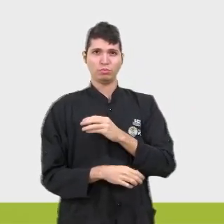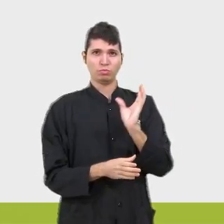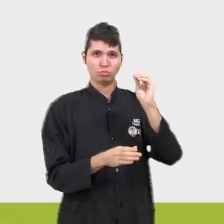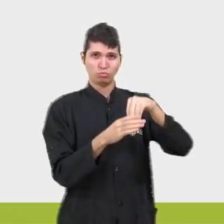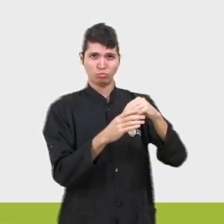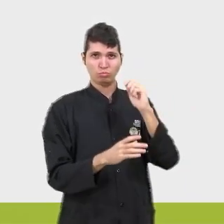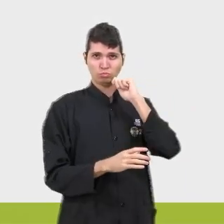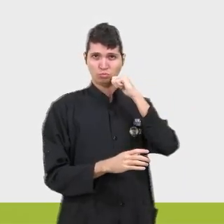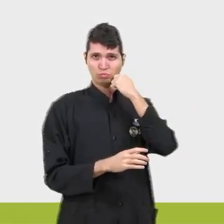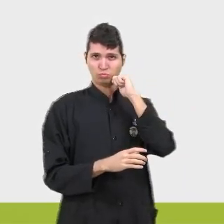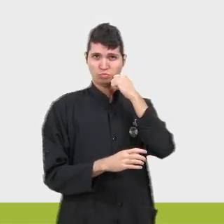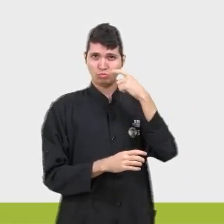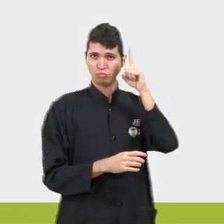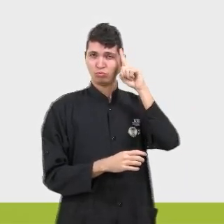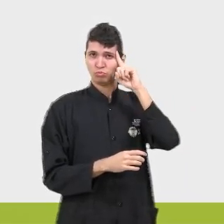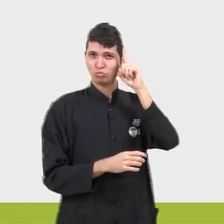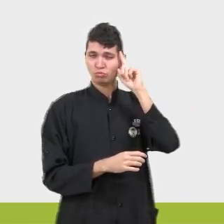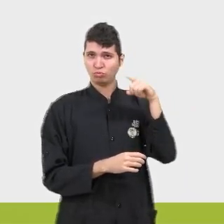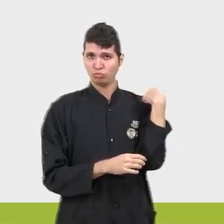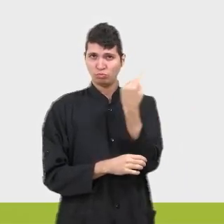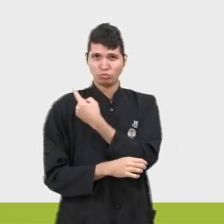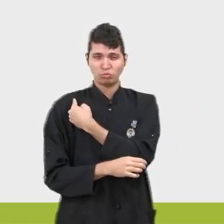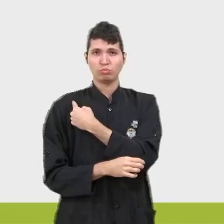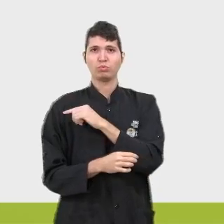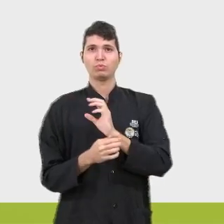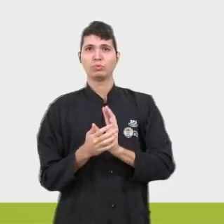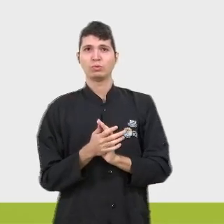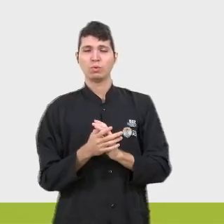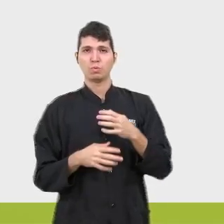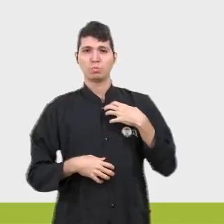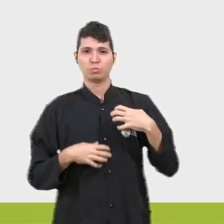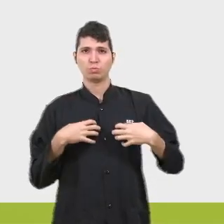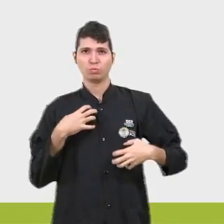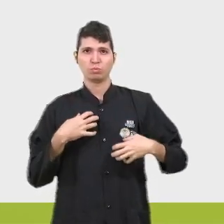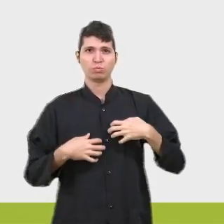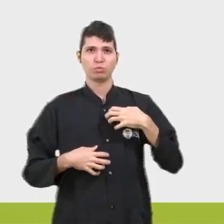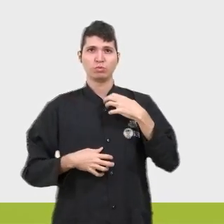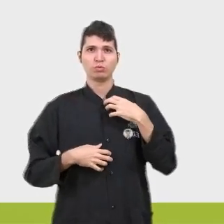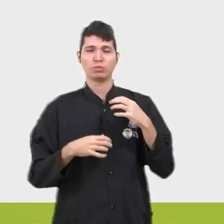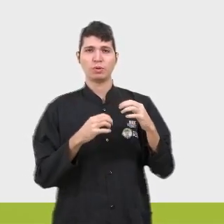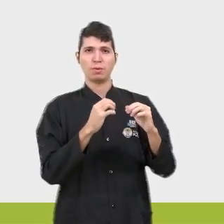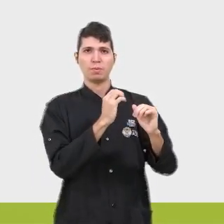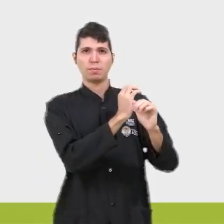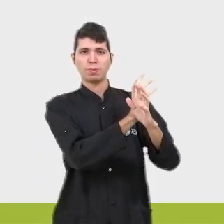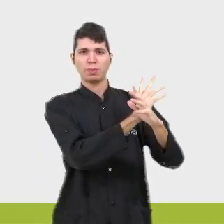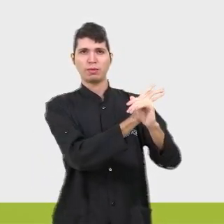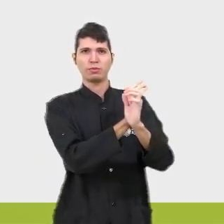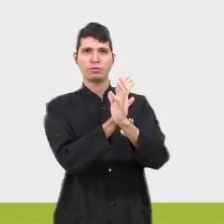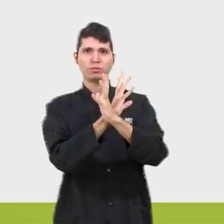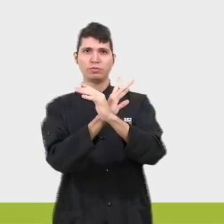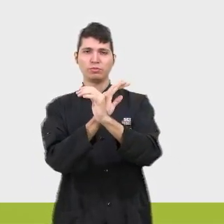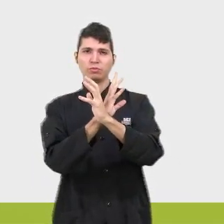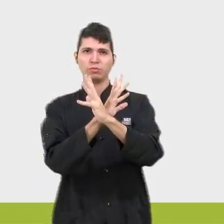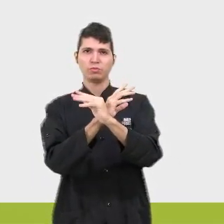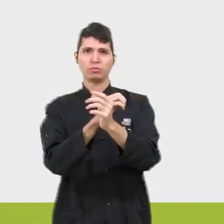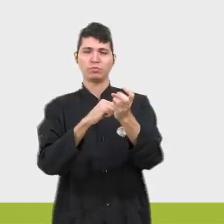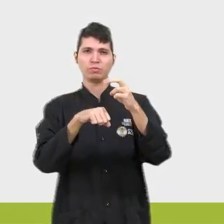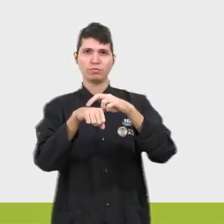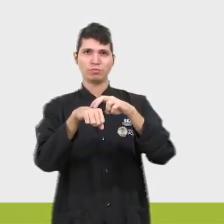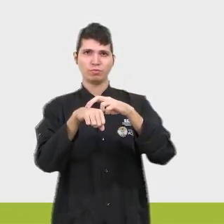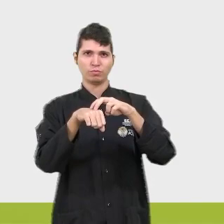cada dia. Os pigmentos em comum, algas verdes com pigmentos em